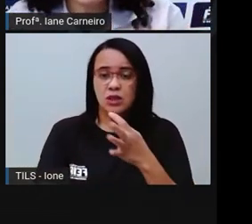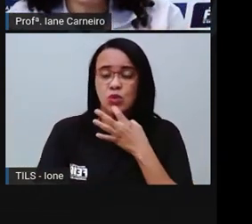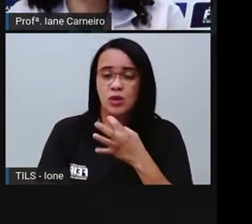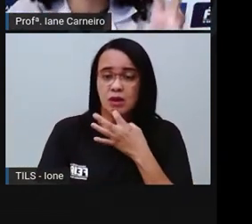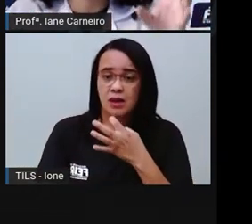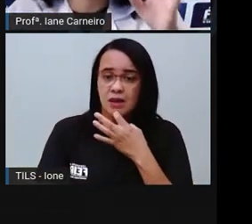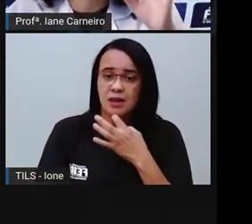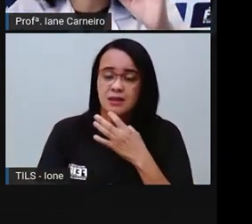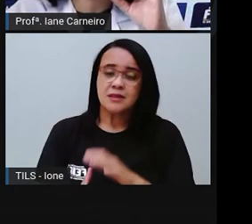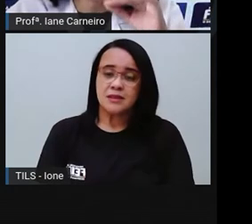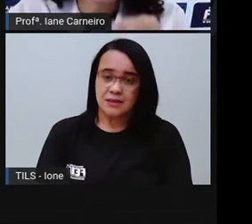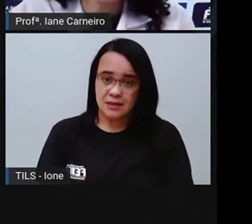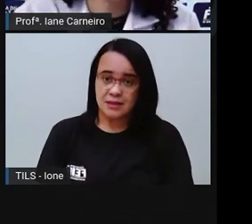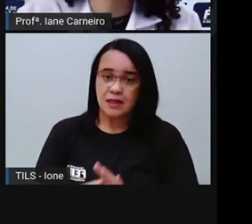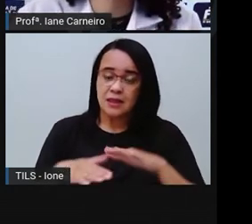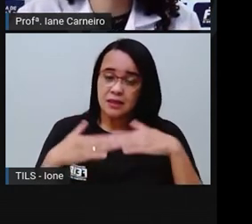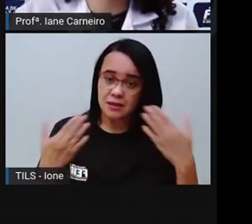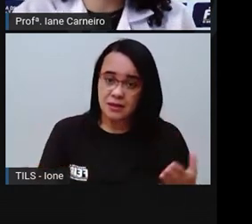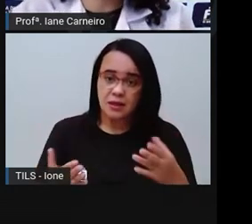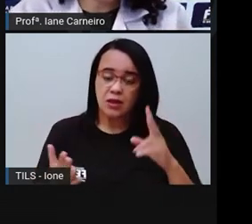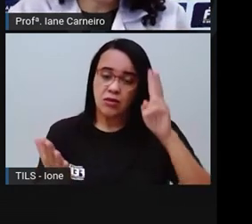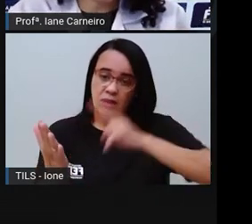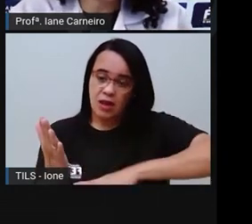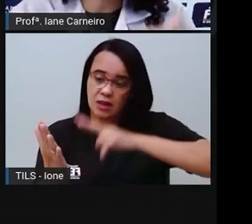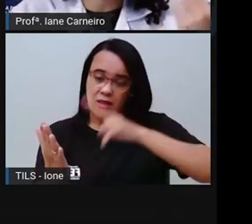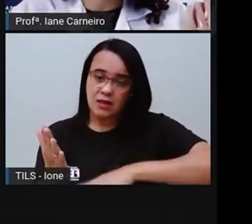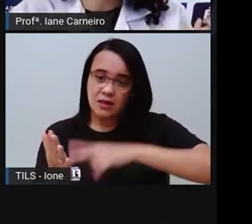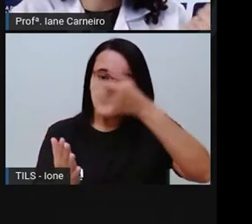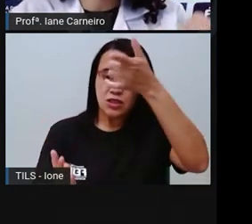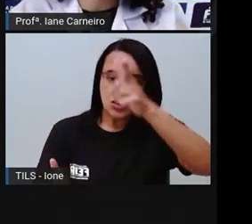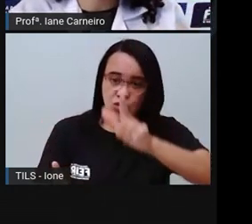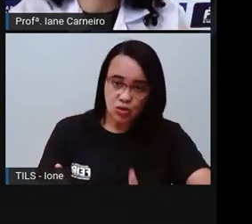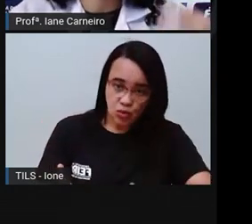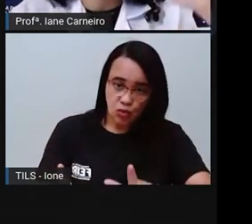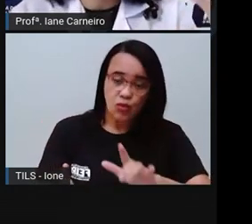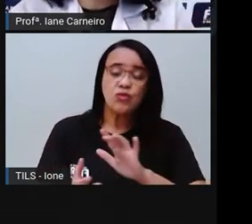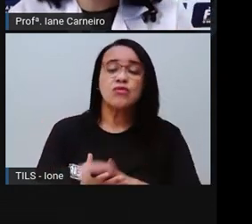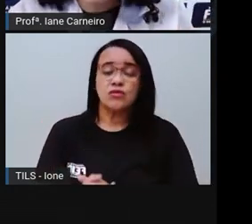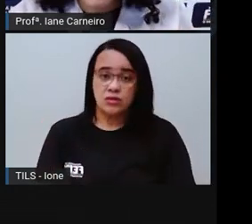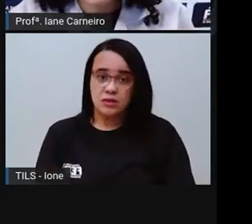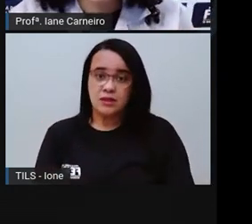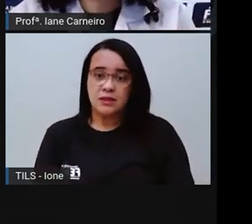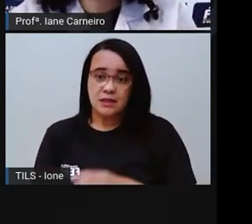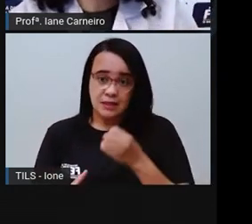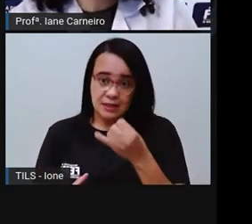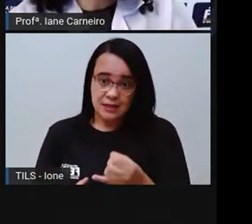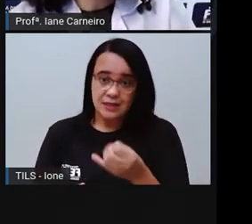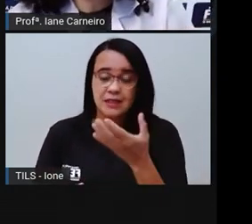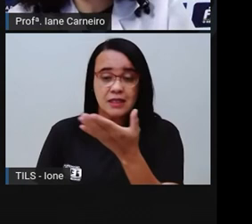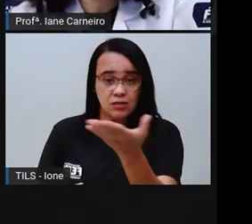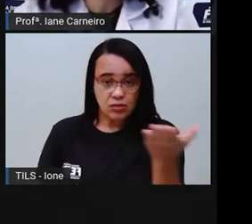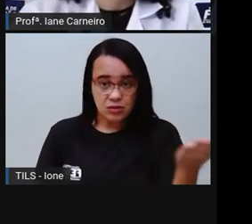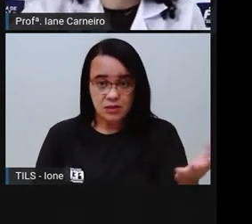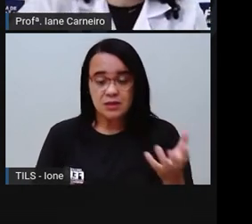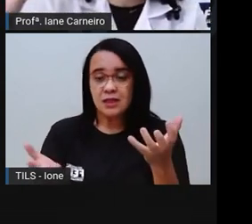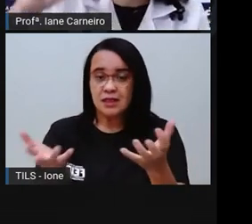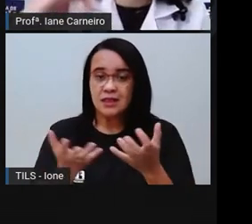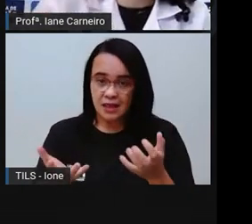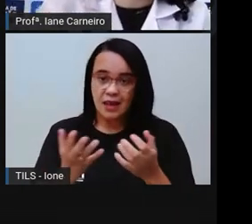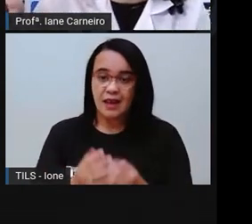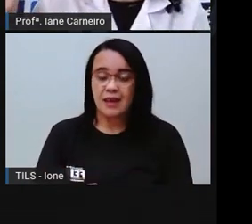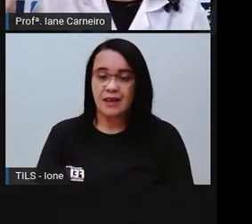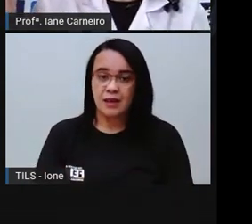vai encerrar aqui aprovar e reler com você dessa parlenda Caso vocês queiram decorar ela se você tiver no YouTube